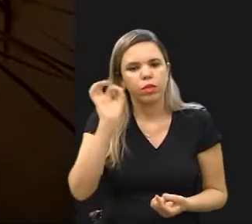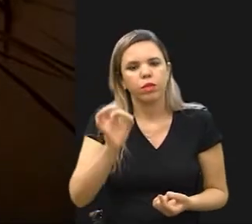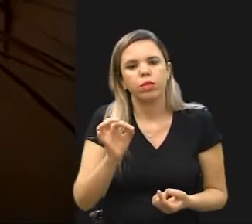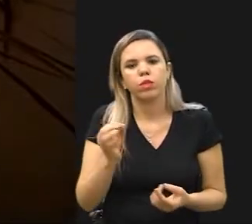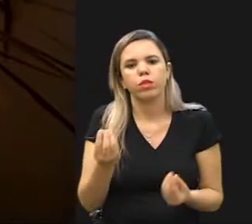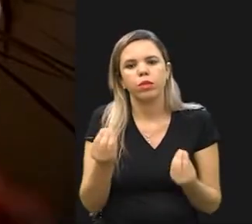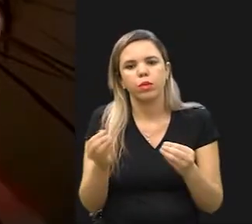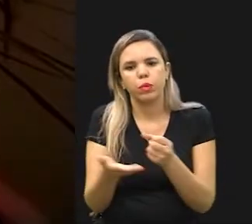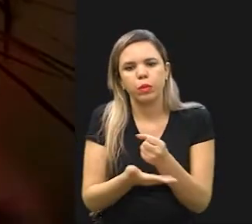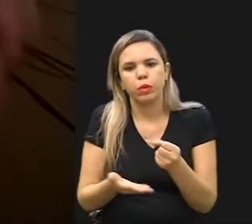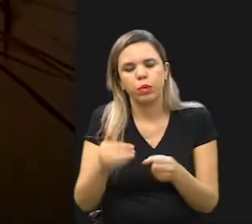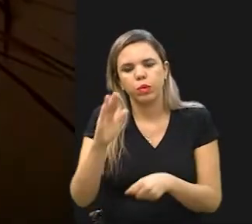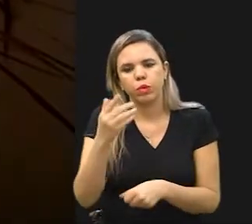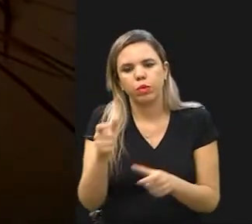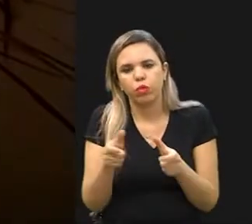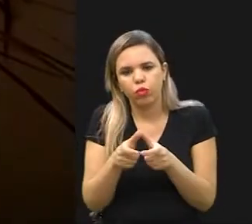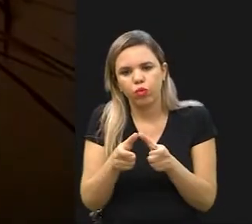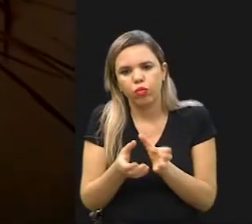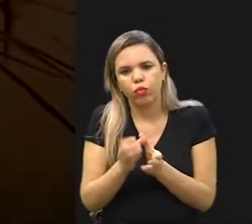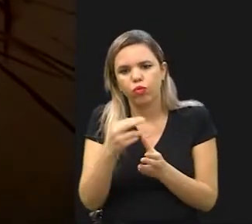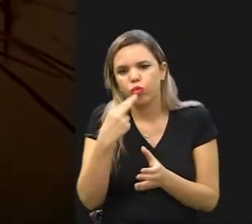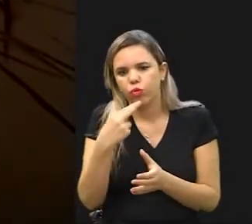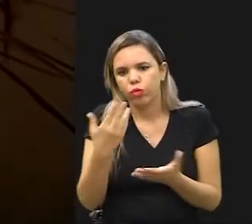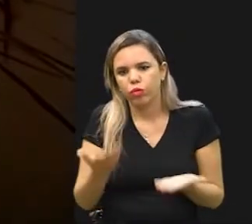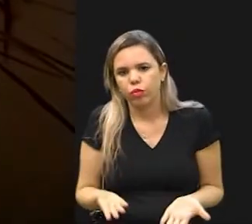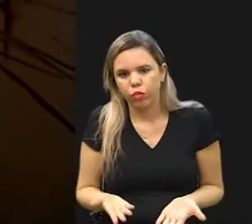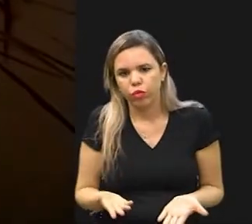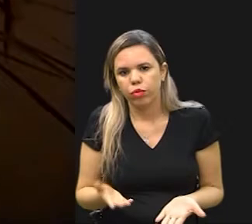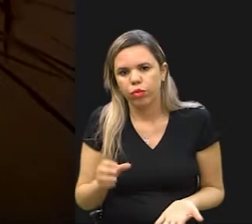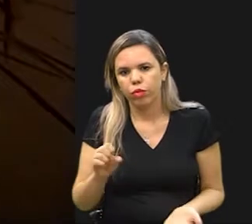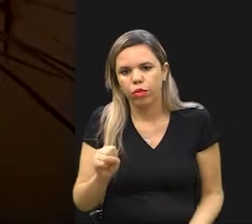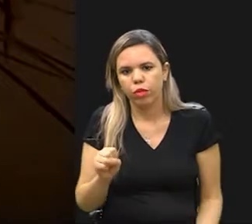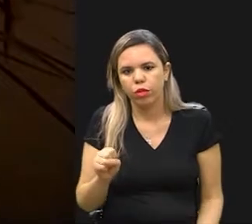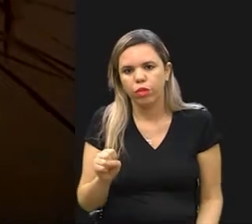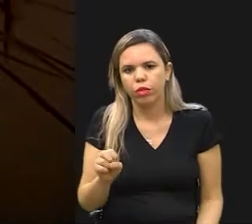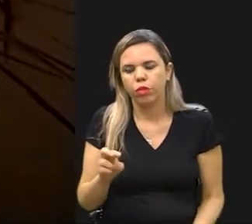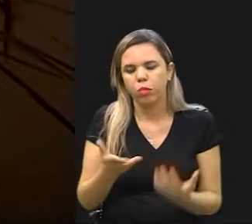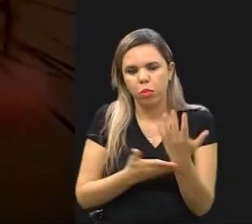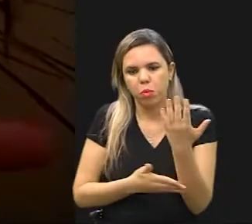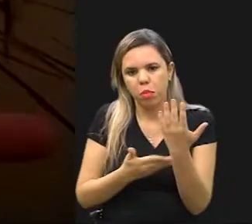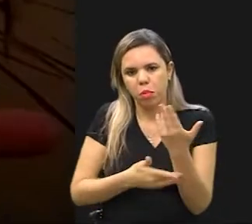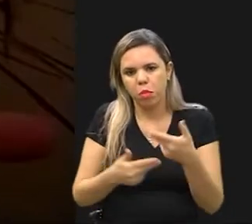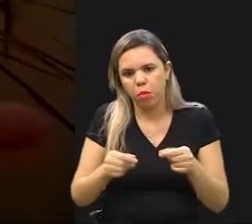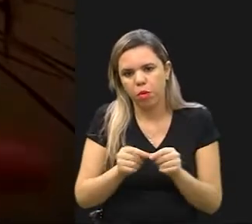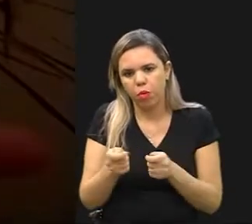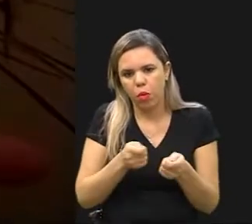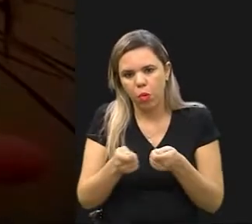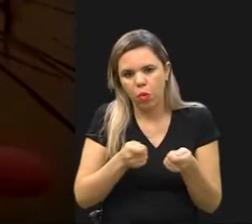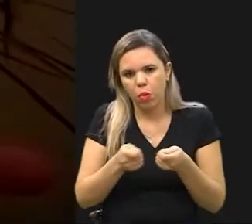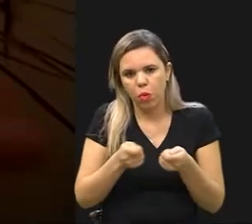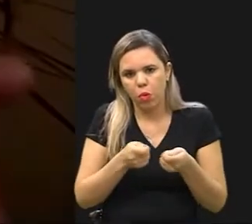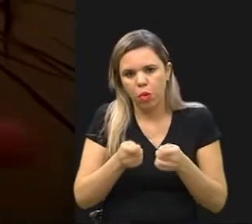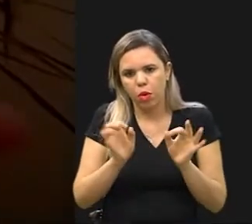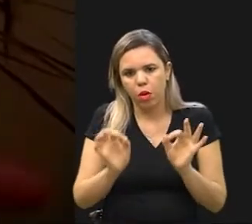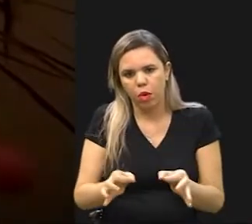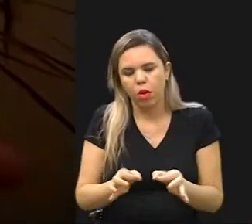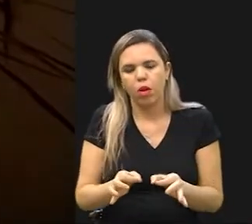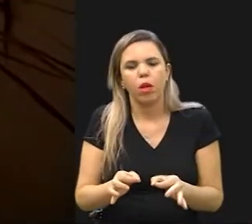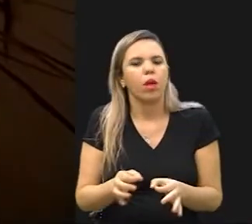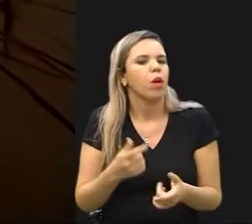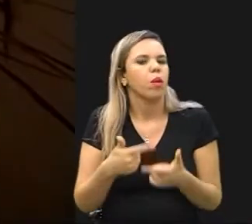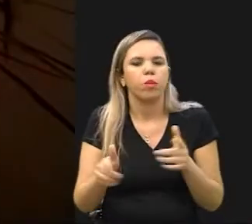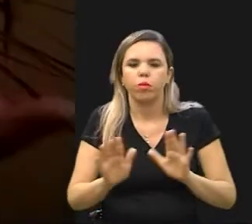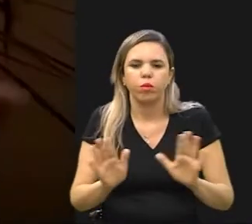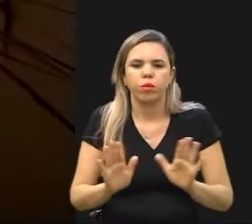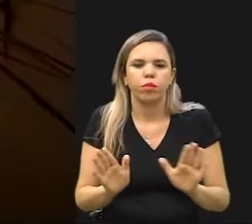é que você coloque, no mínimo, mais um potinho de sorvete de serragem para fazer um equilíbrio dar certo e